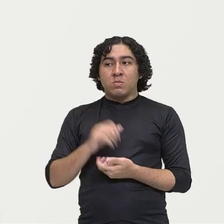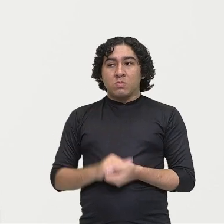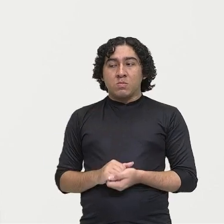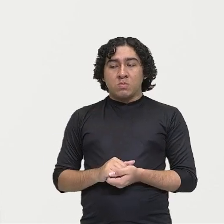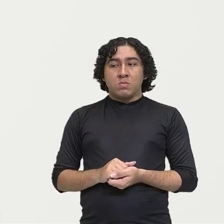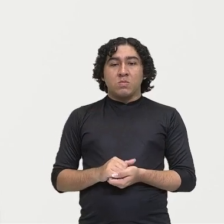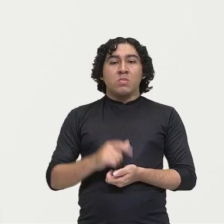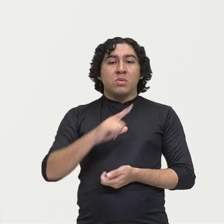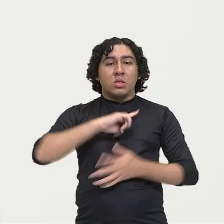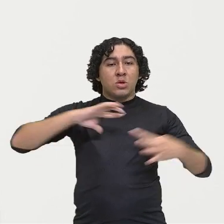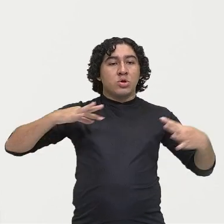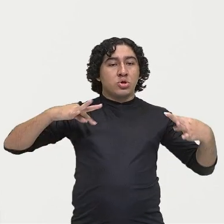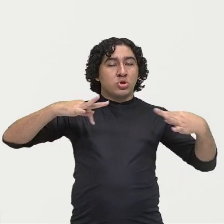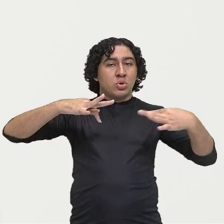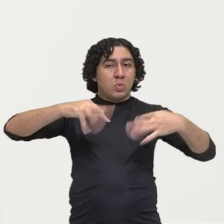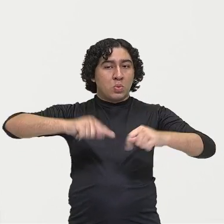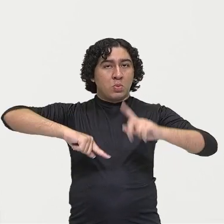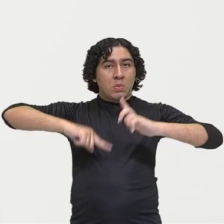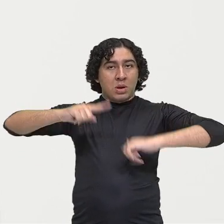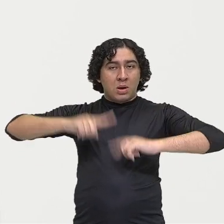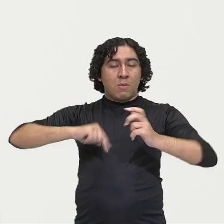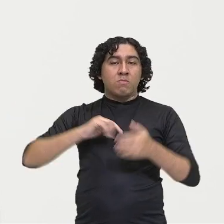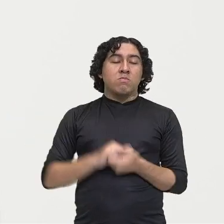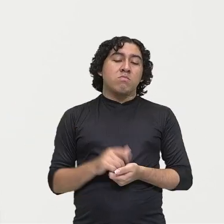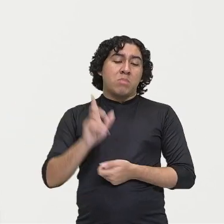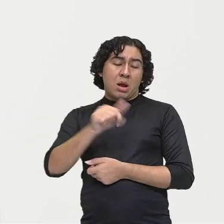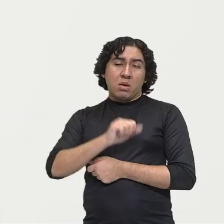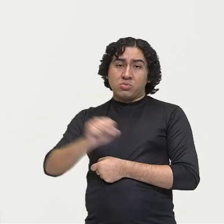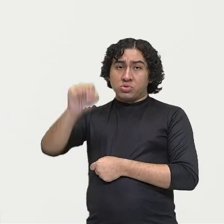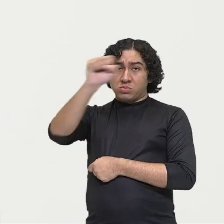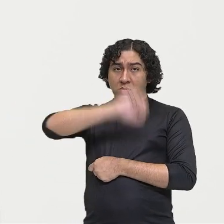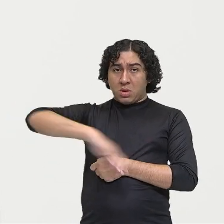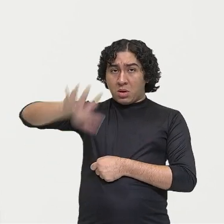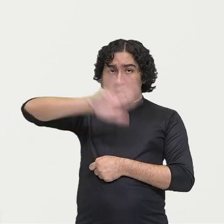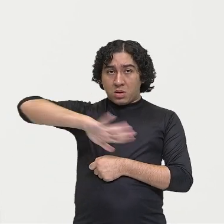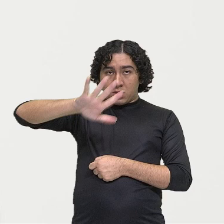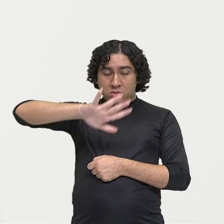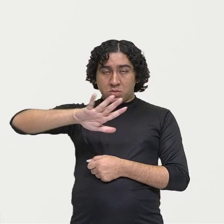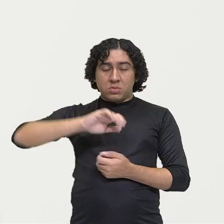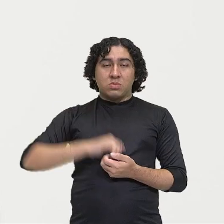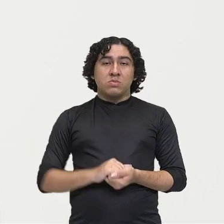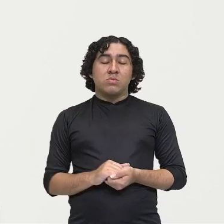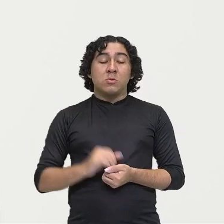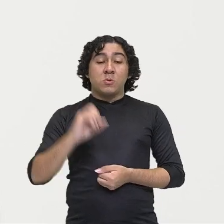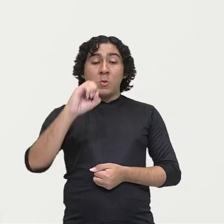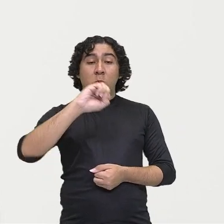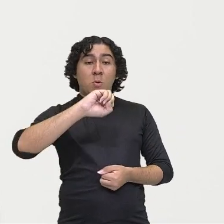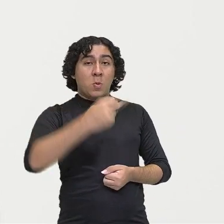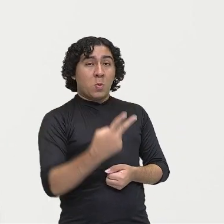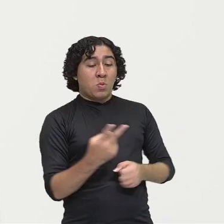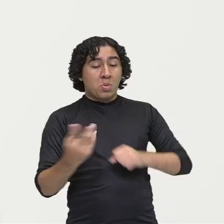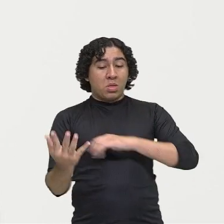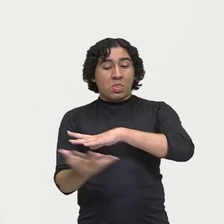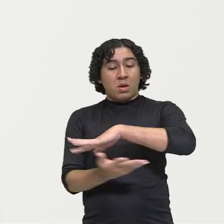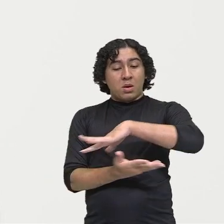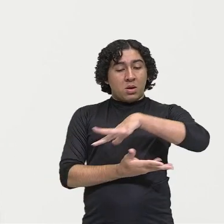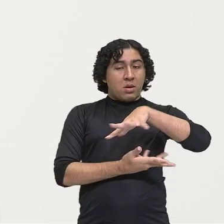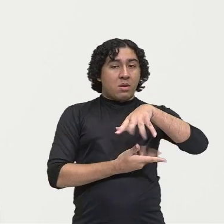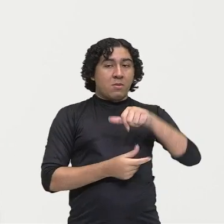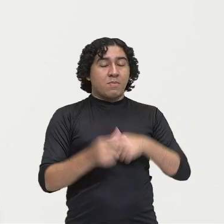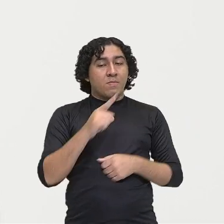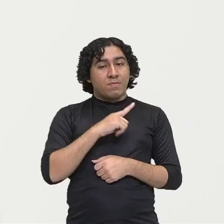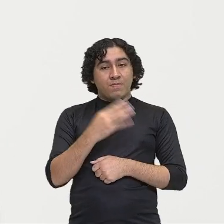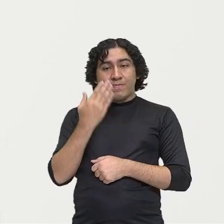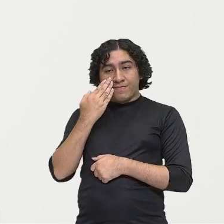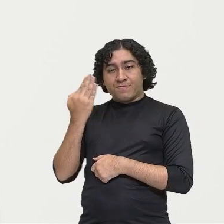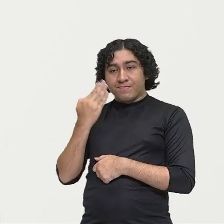os corpos, estejam eles no espaço ou na Terra. Aí você tem a imagem aqui,